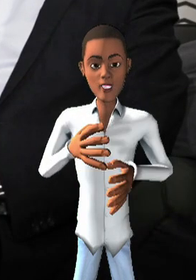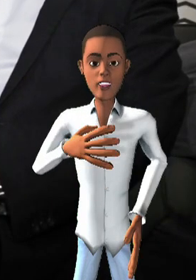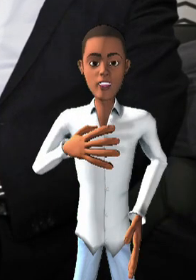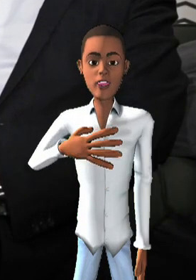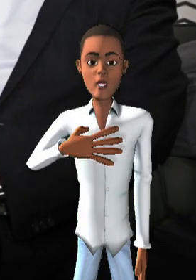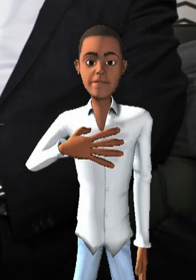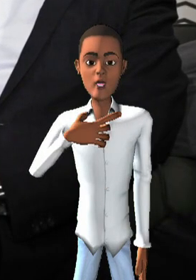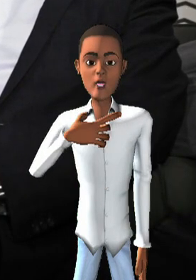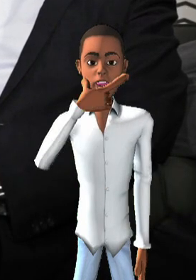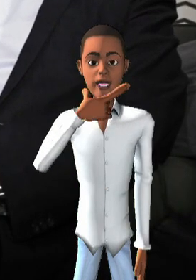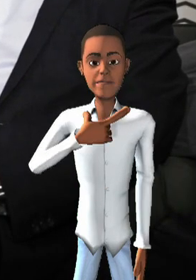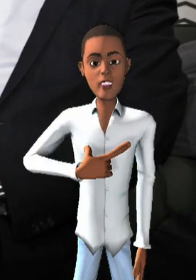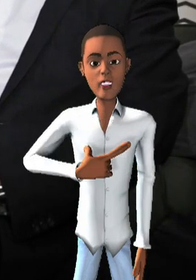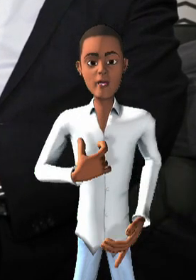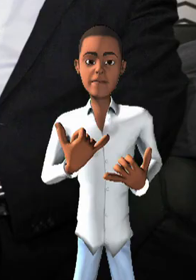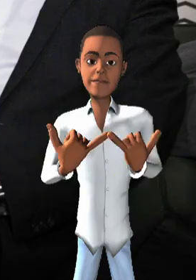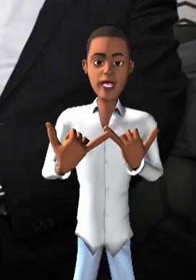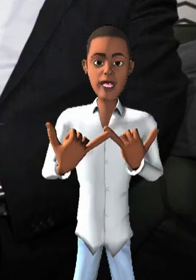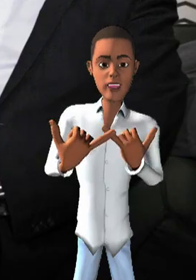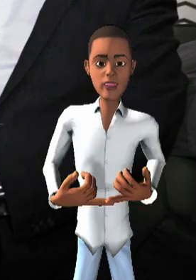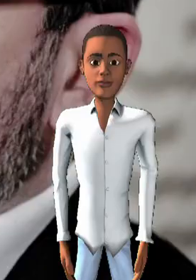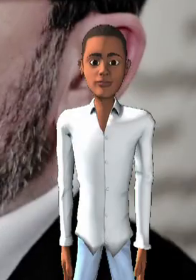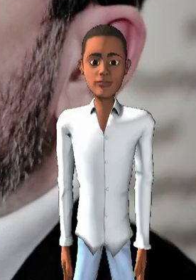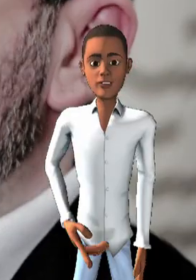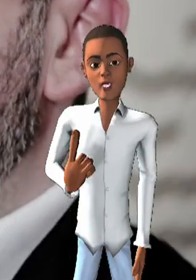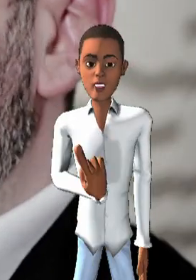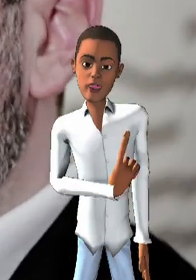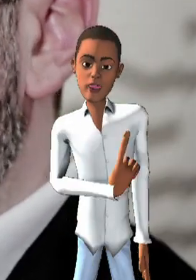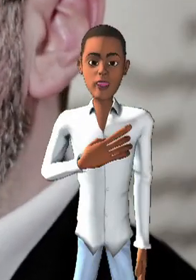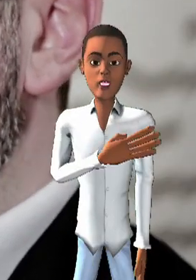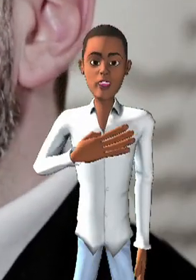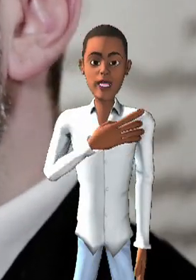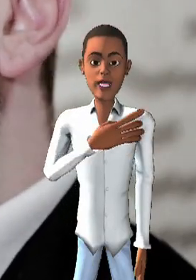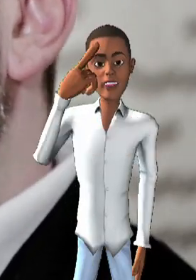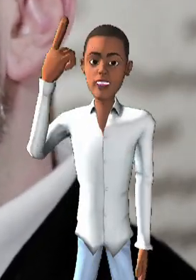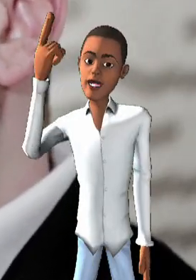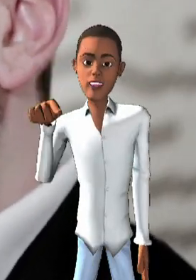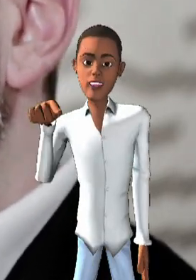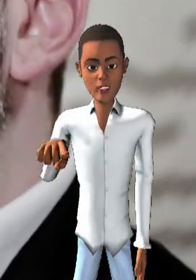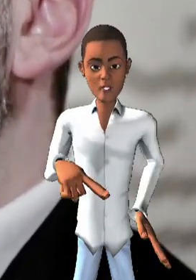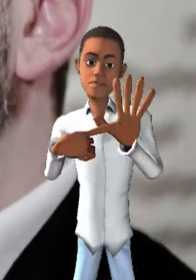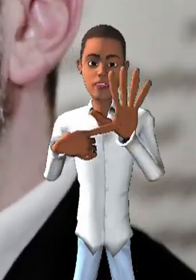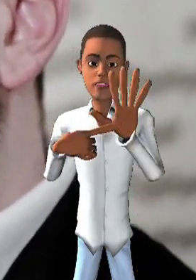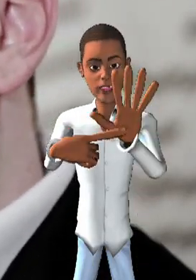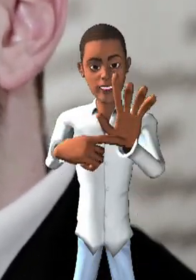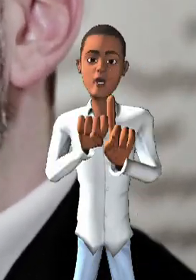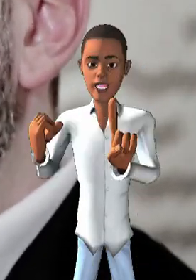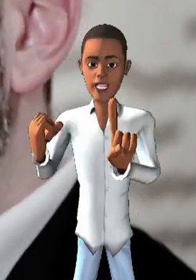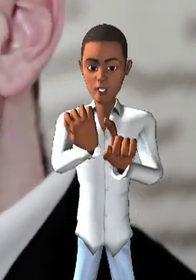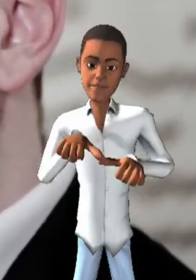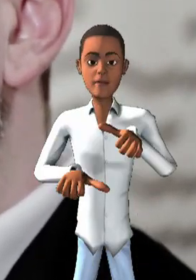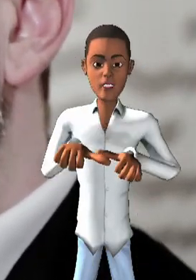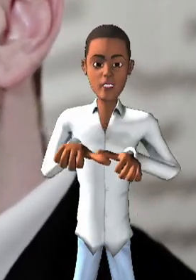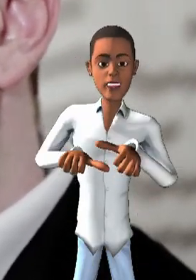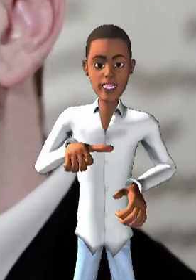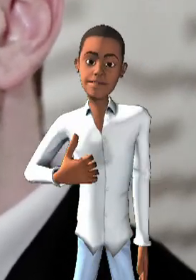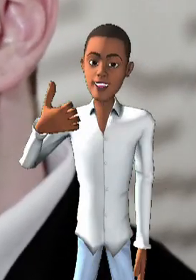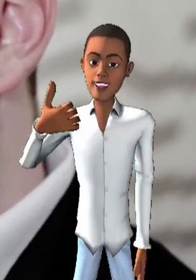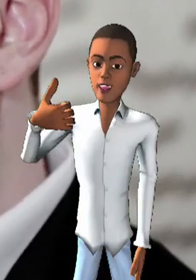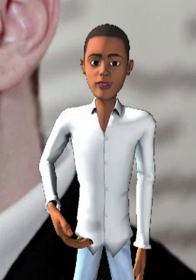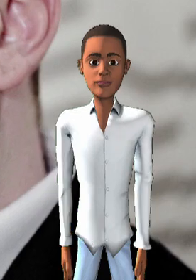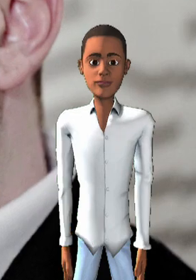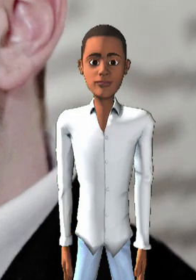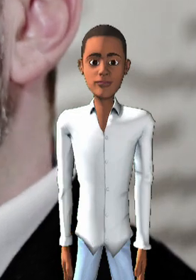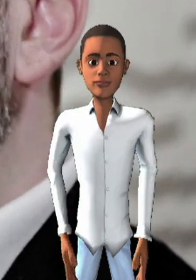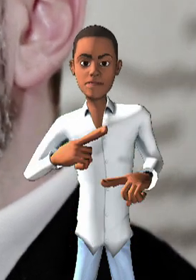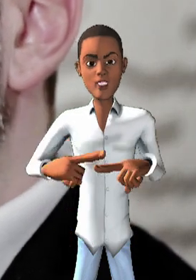mas comportamentos muito próximos. Nós gostamos de pensar que essas crenças mostram uma tendência de uma transformação